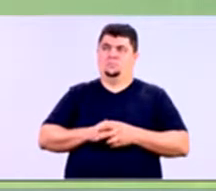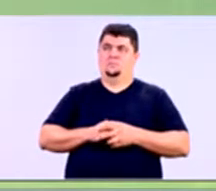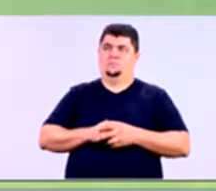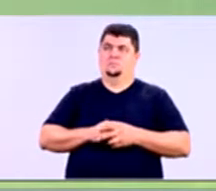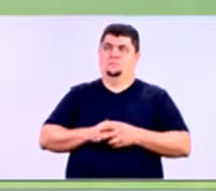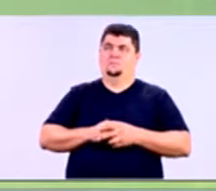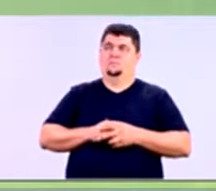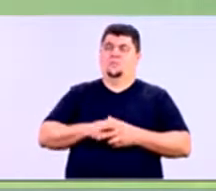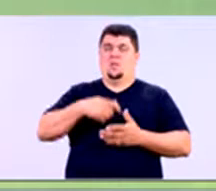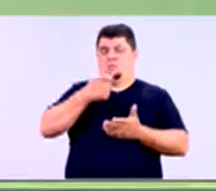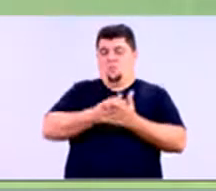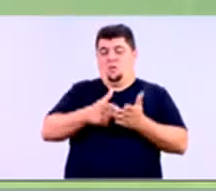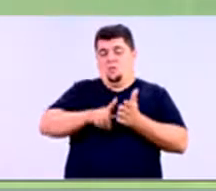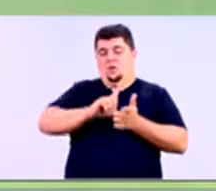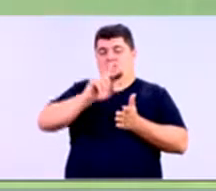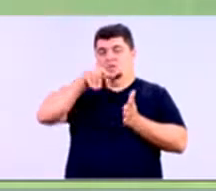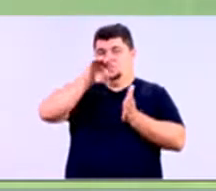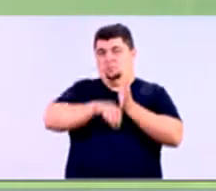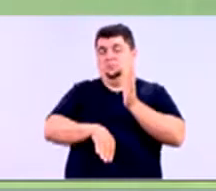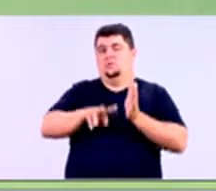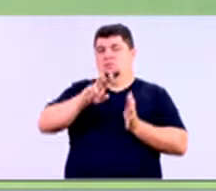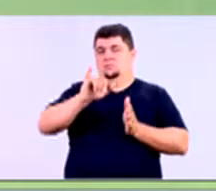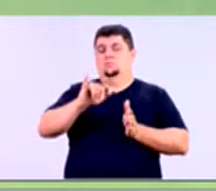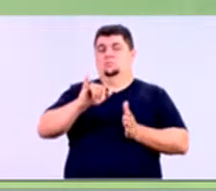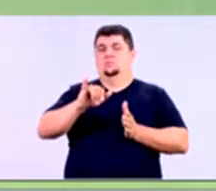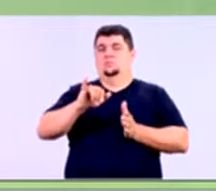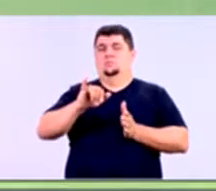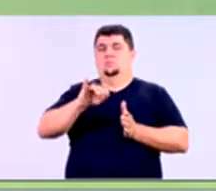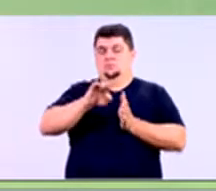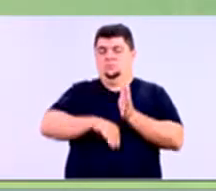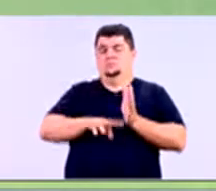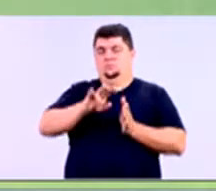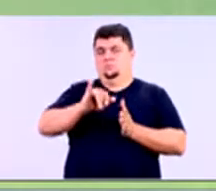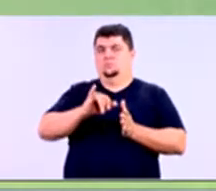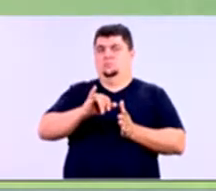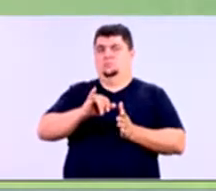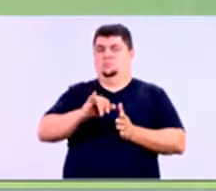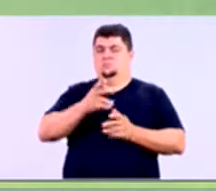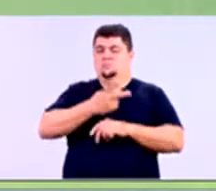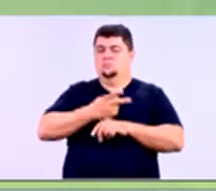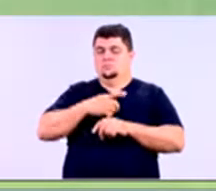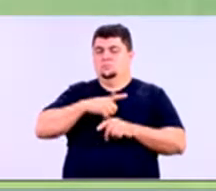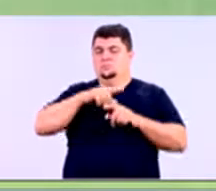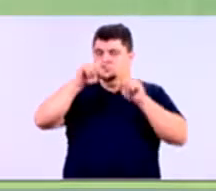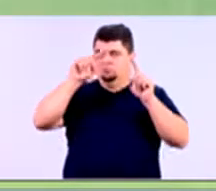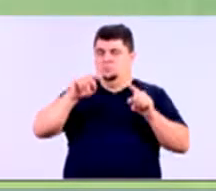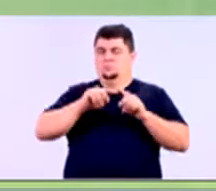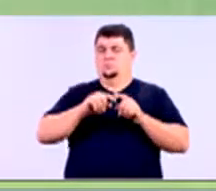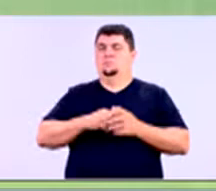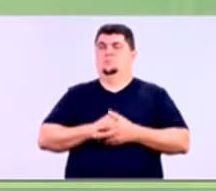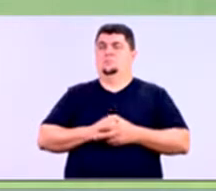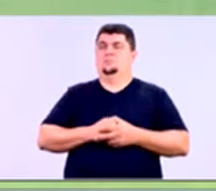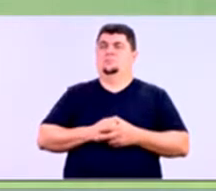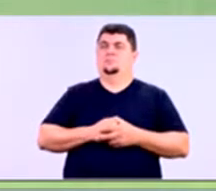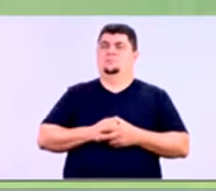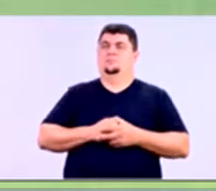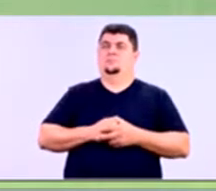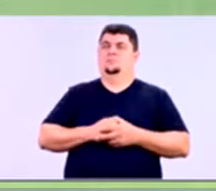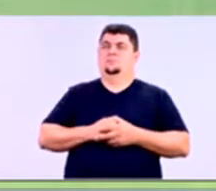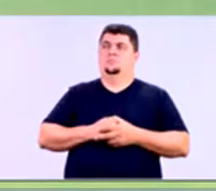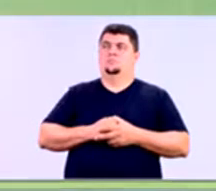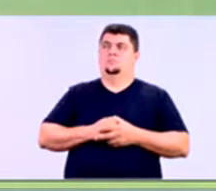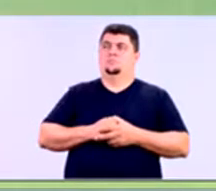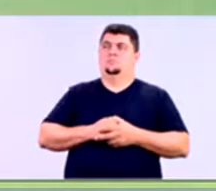antes, pagou antes, em vez de calcular juros, você calcula desconto. Procura na forma de desconto composto. Taxa